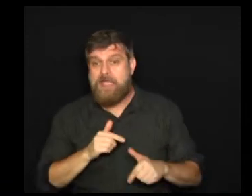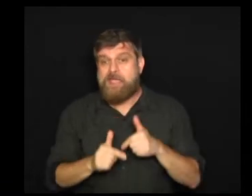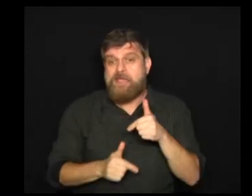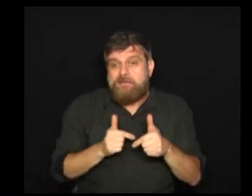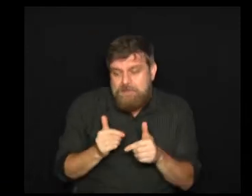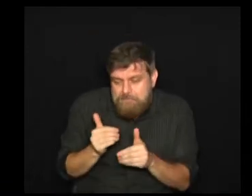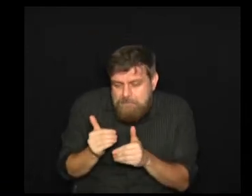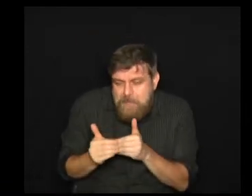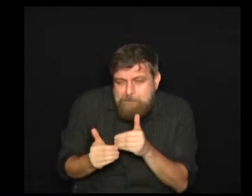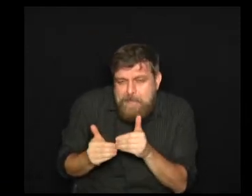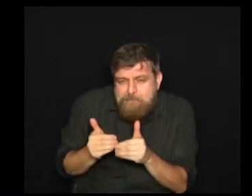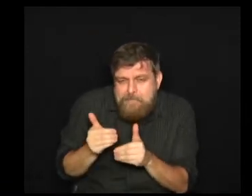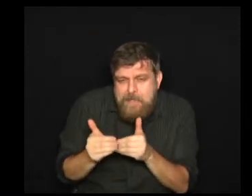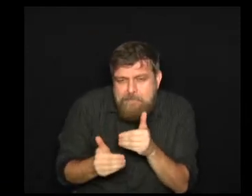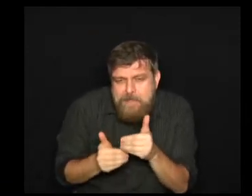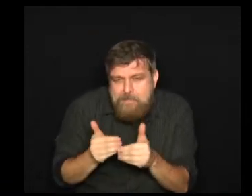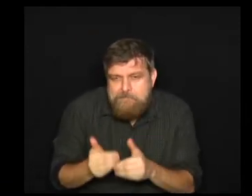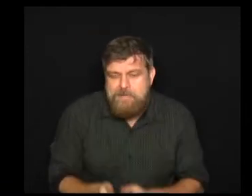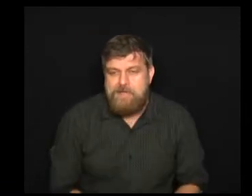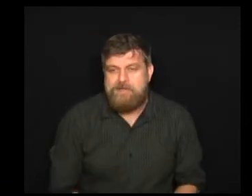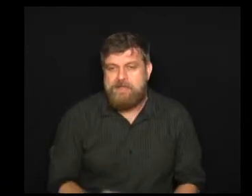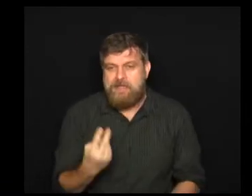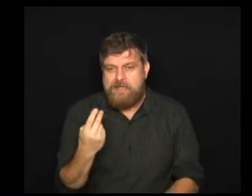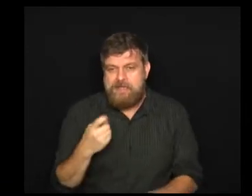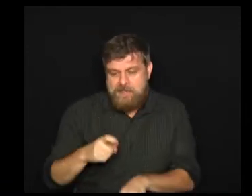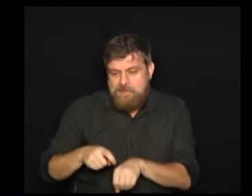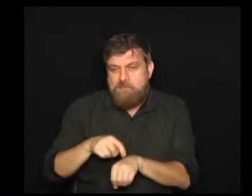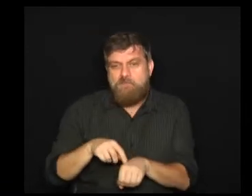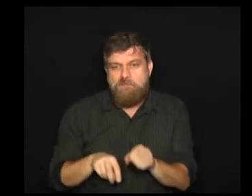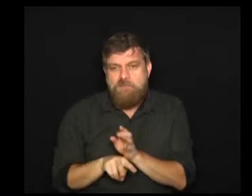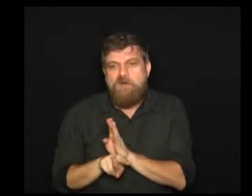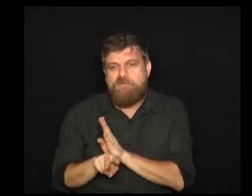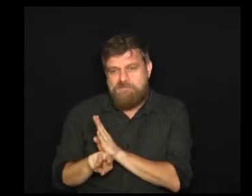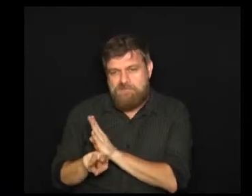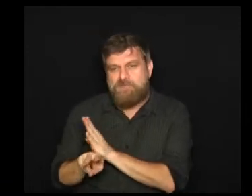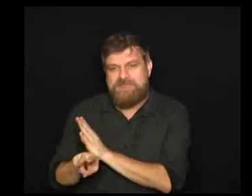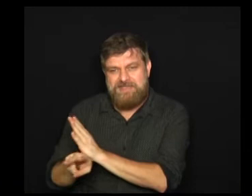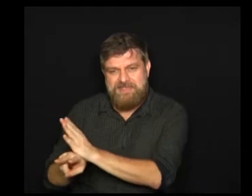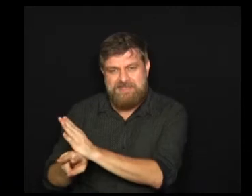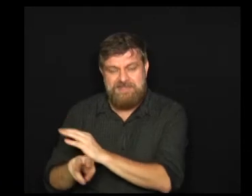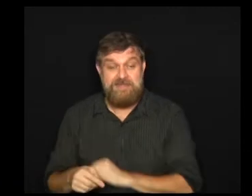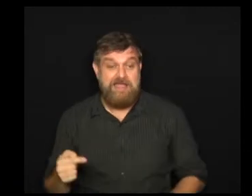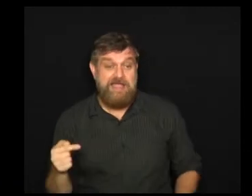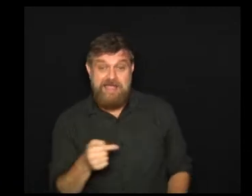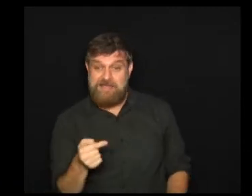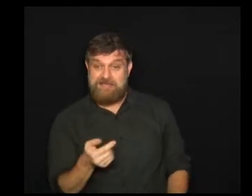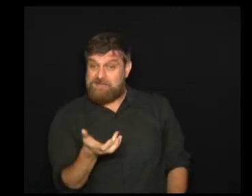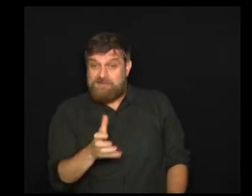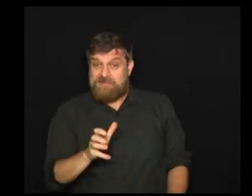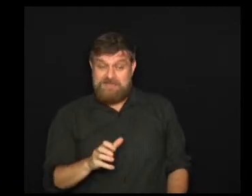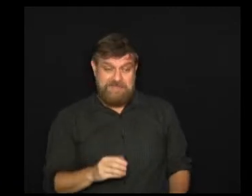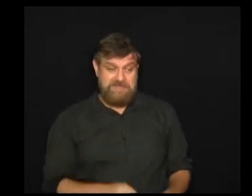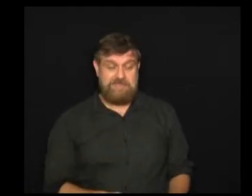formiguinha, né? Então, ainda hoje nós temos... eu não queria ter nenhuma vaga aberta, eu queria ter todas as vagas preenchidas,